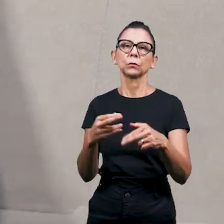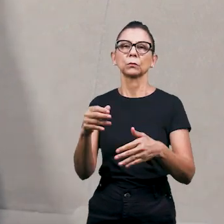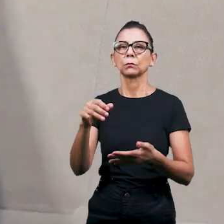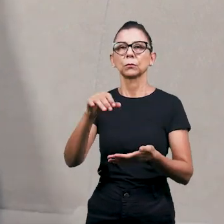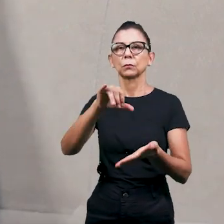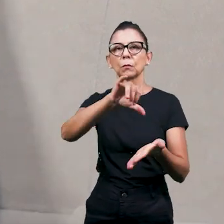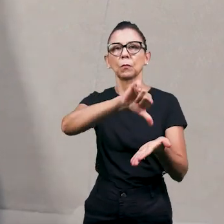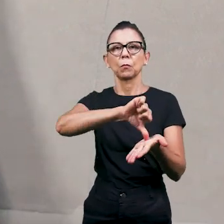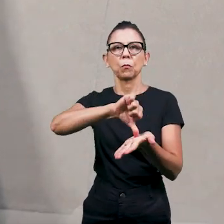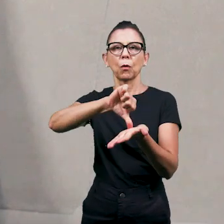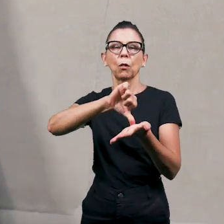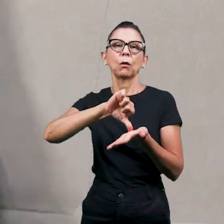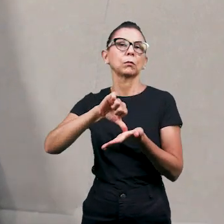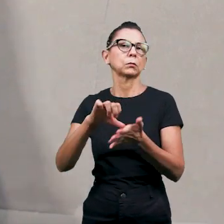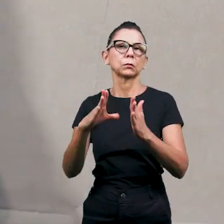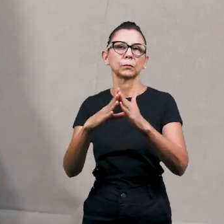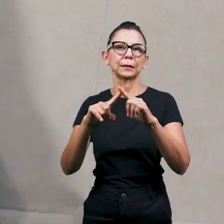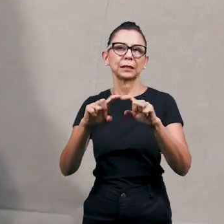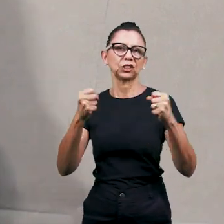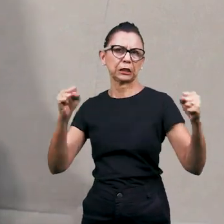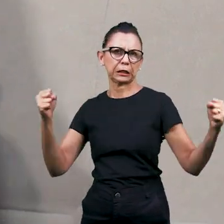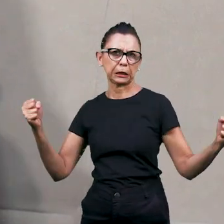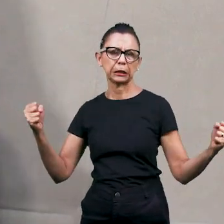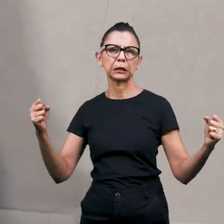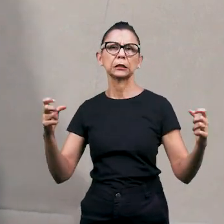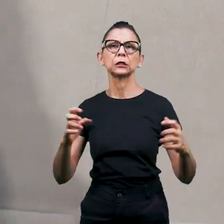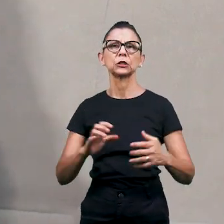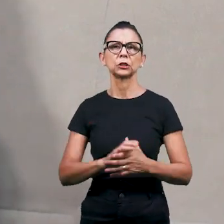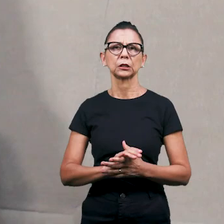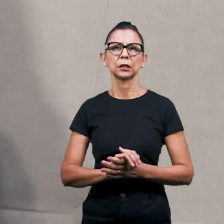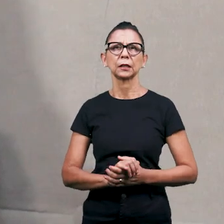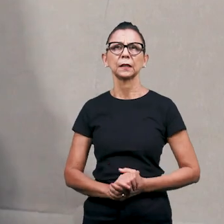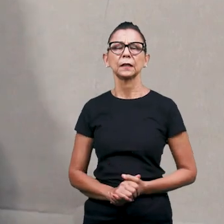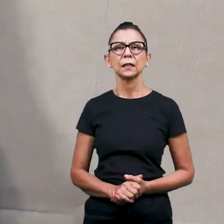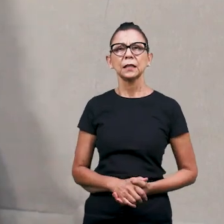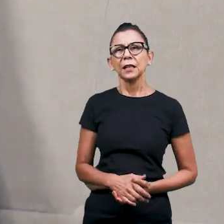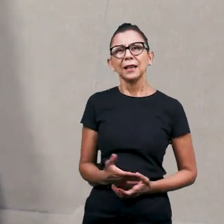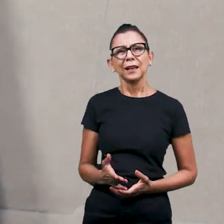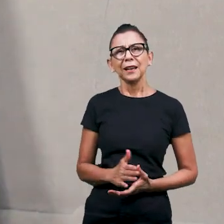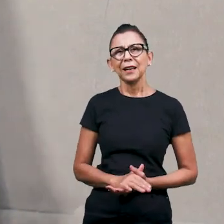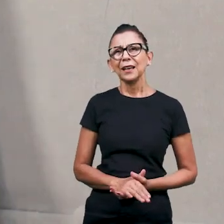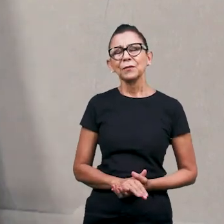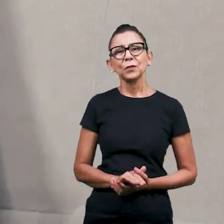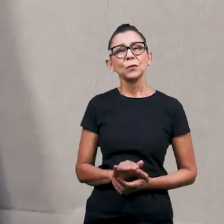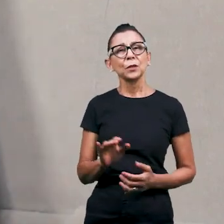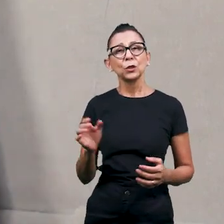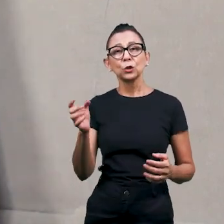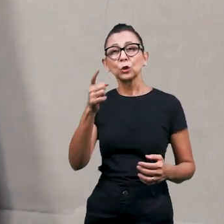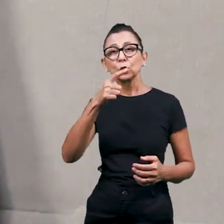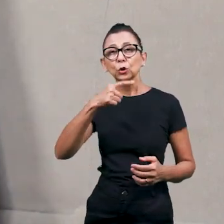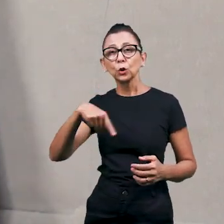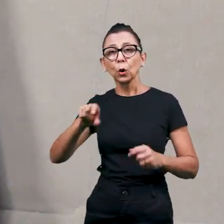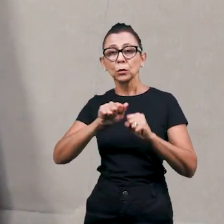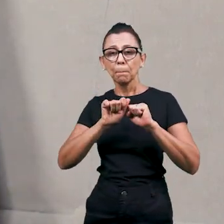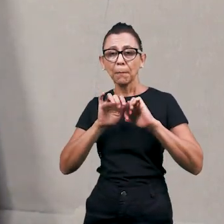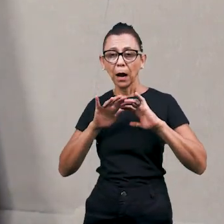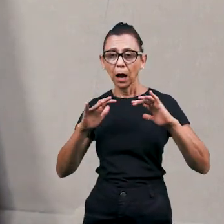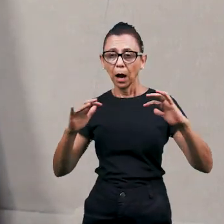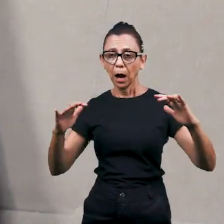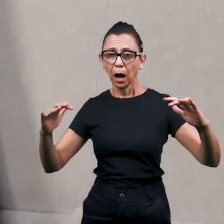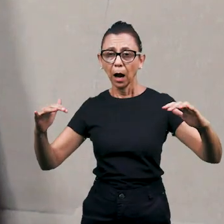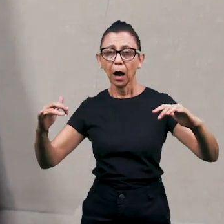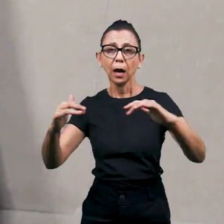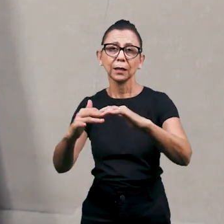jovens. Então você pode fazer uma reunião só com aquele polo ali, vai ter ali 30 jovens, 40 jovens. Mas quando eles vão para reunião de